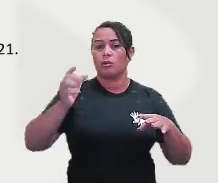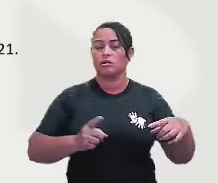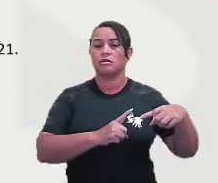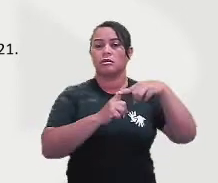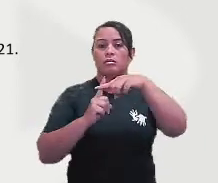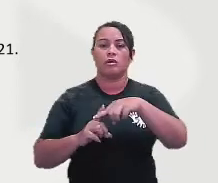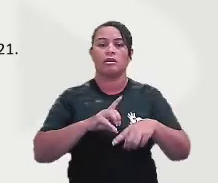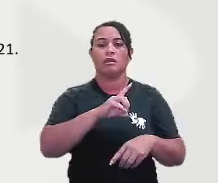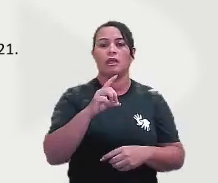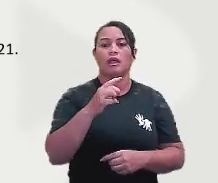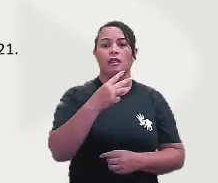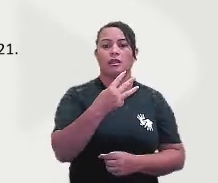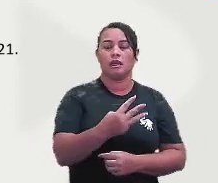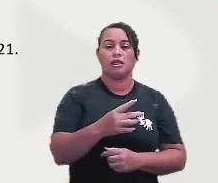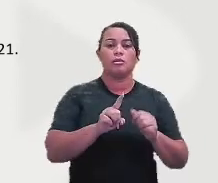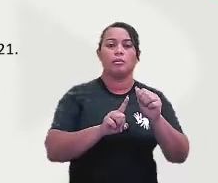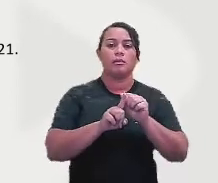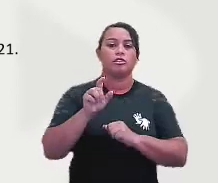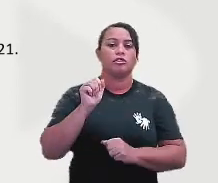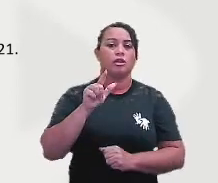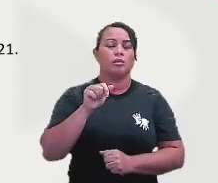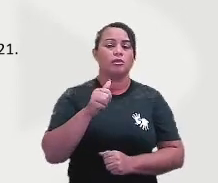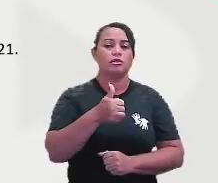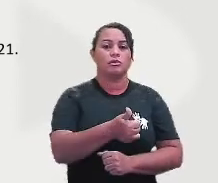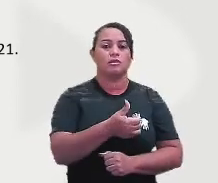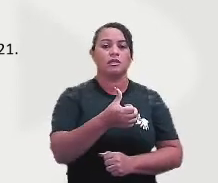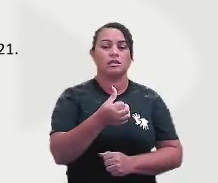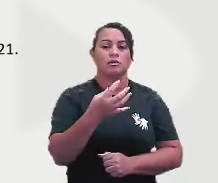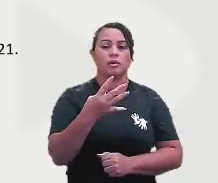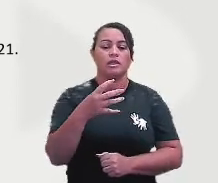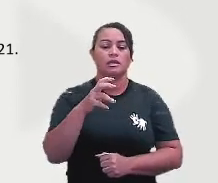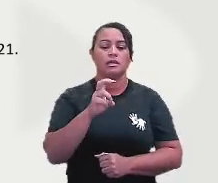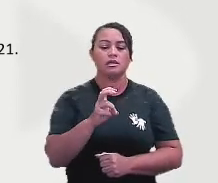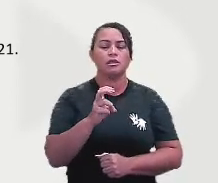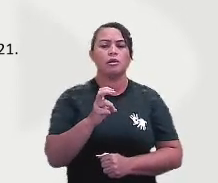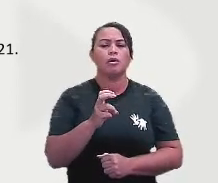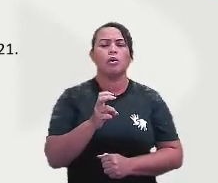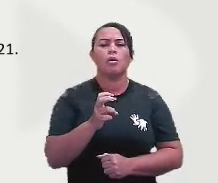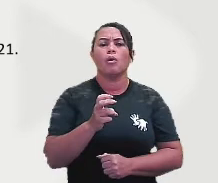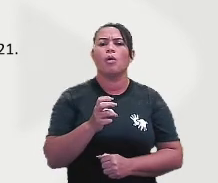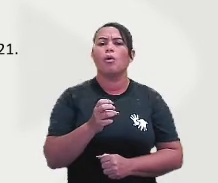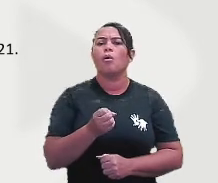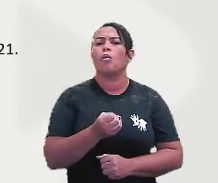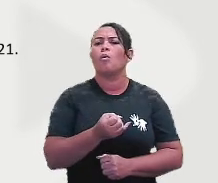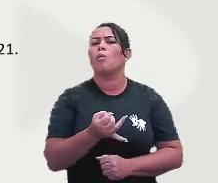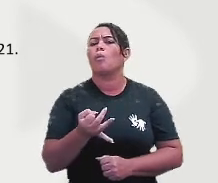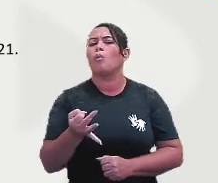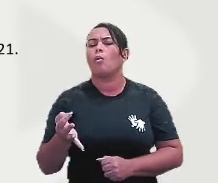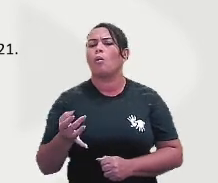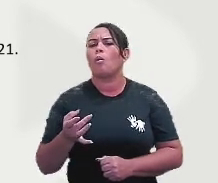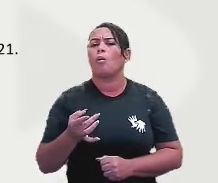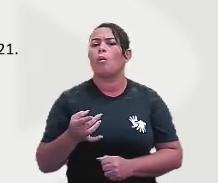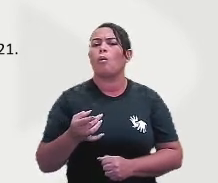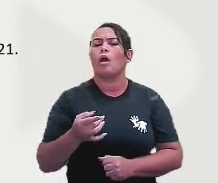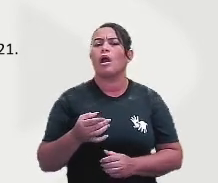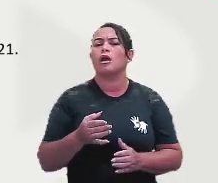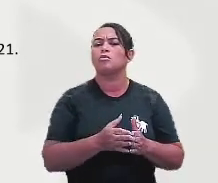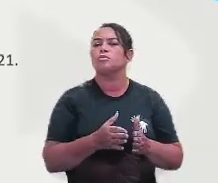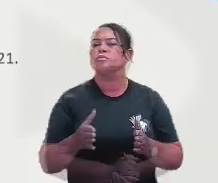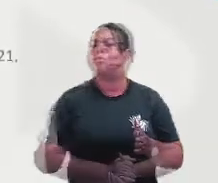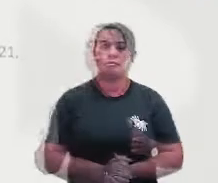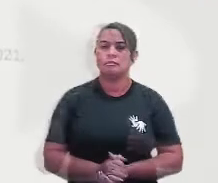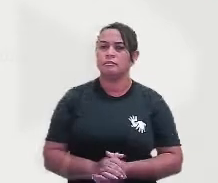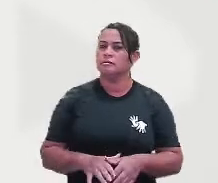de 1645, calcule há quanto tempo ocorreu a Batalha das Tabocas e em qual